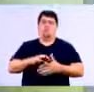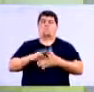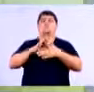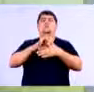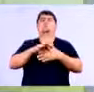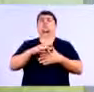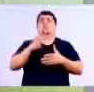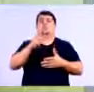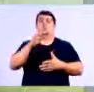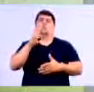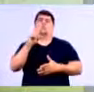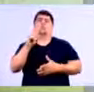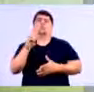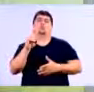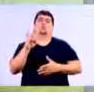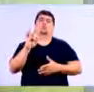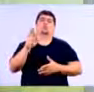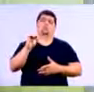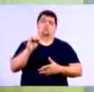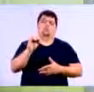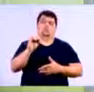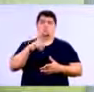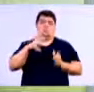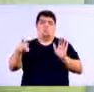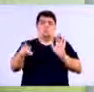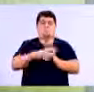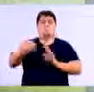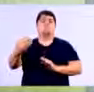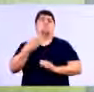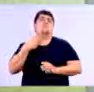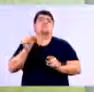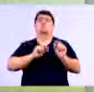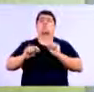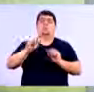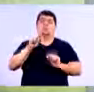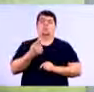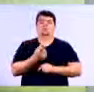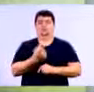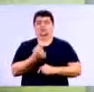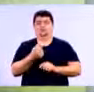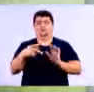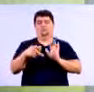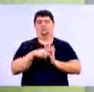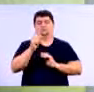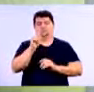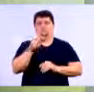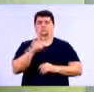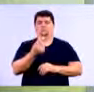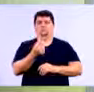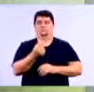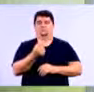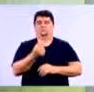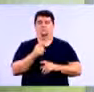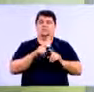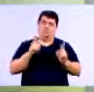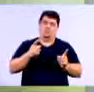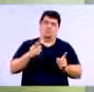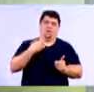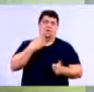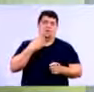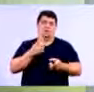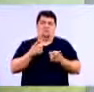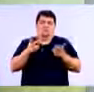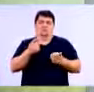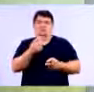certíssimo, Denise, o principal produto, o insumo do banco principal é o dinheiro. É o dinheiro. Então, assim, só que claro que o banco não vende só